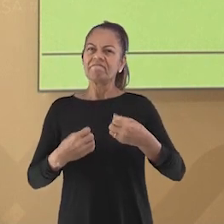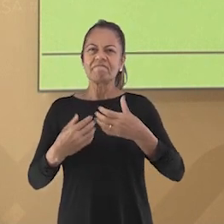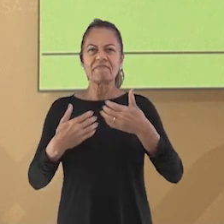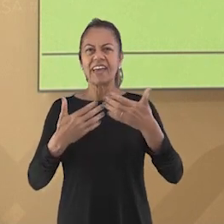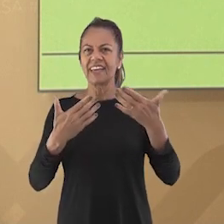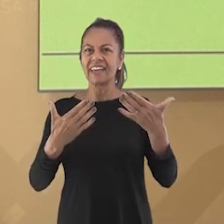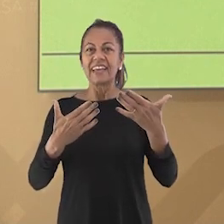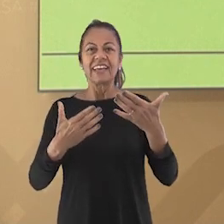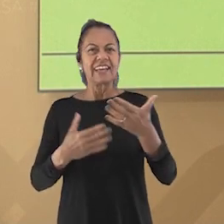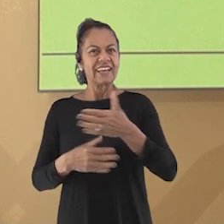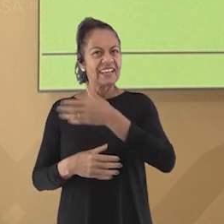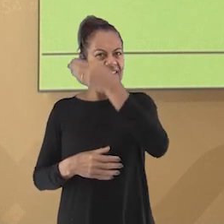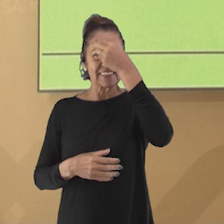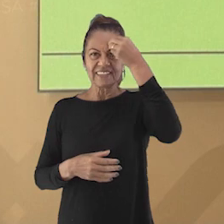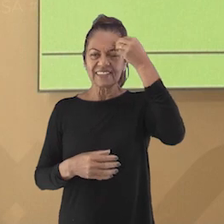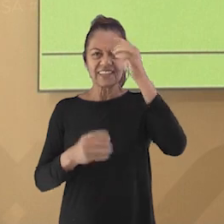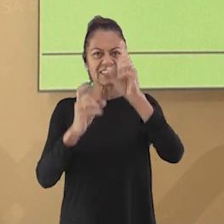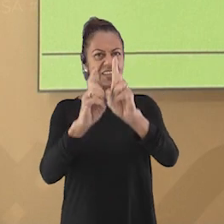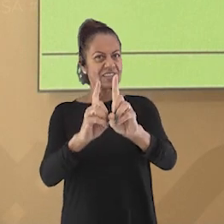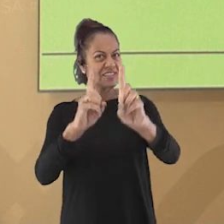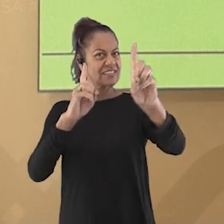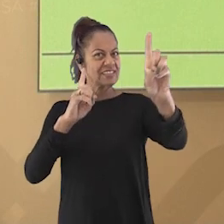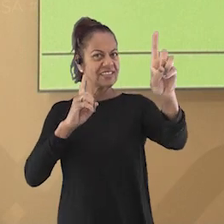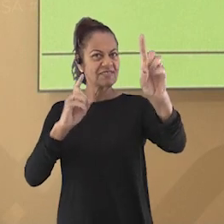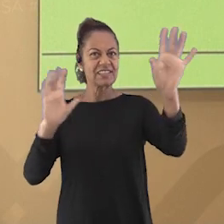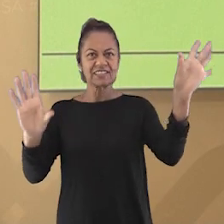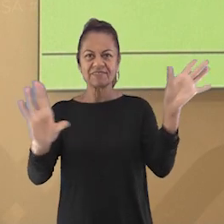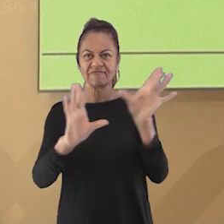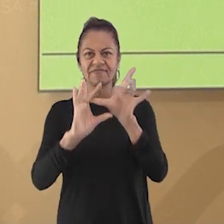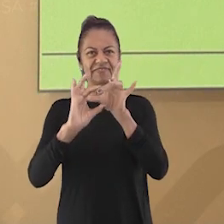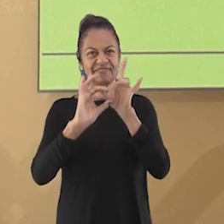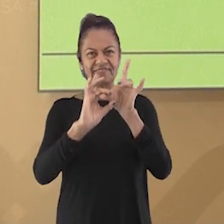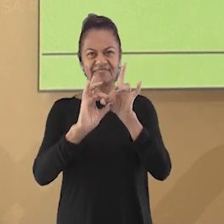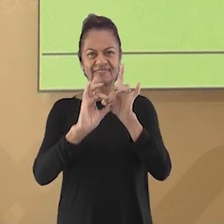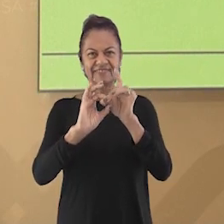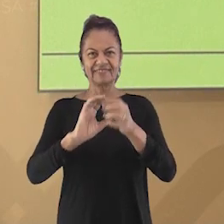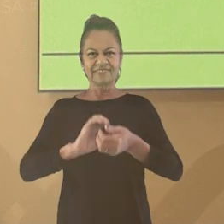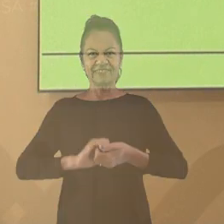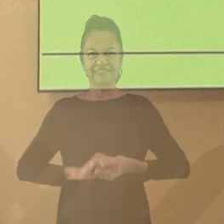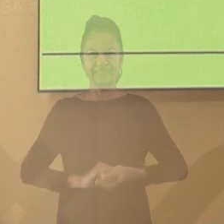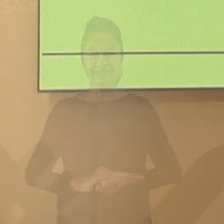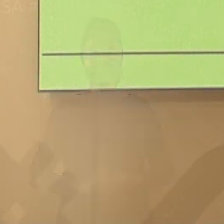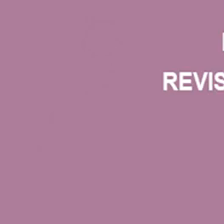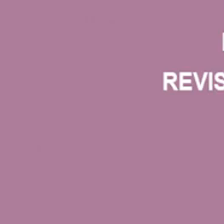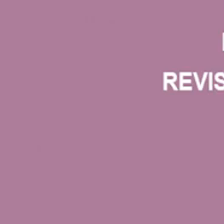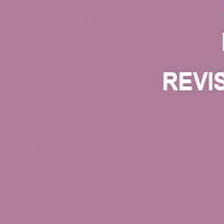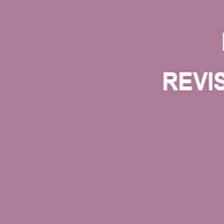fique bem e não se esqueça, mesmo distantes, estamos juntos.